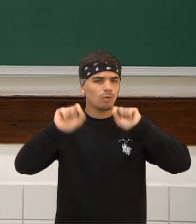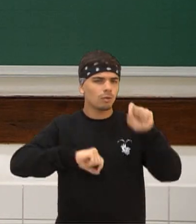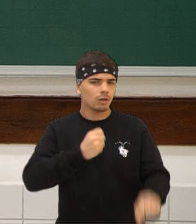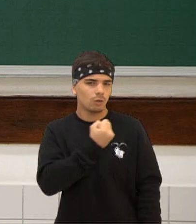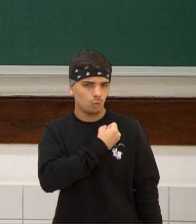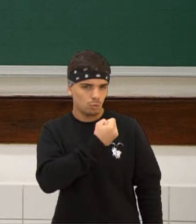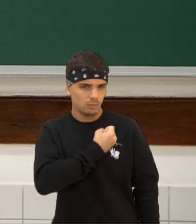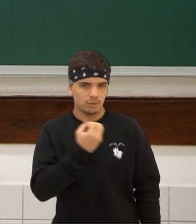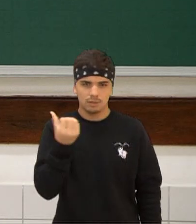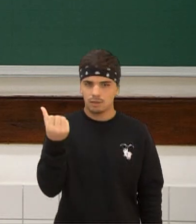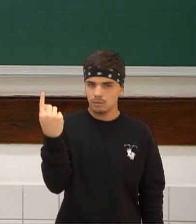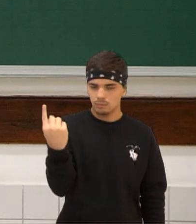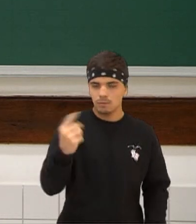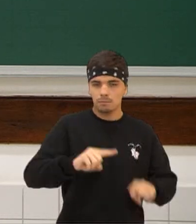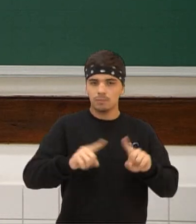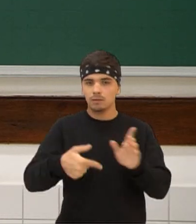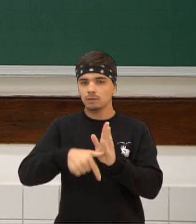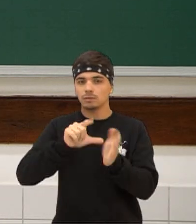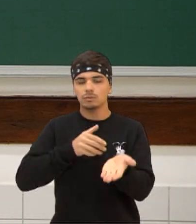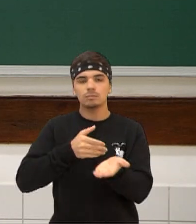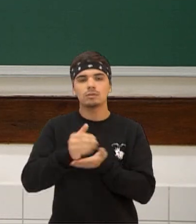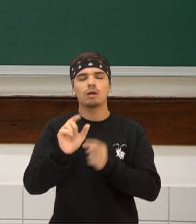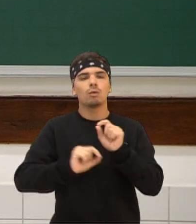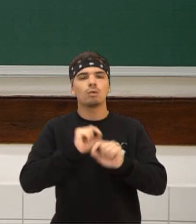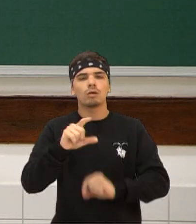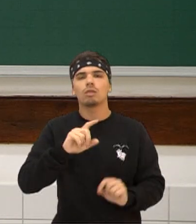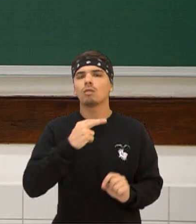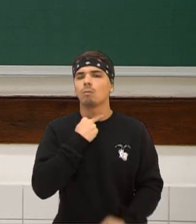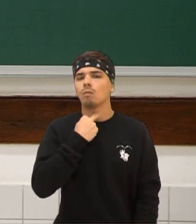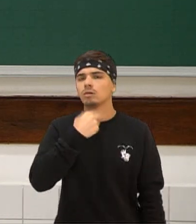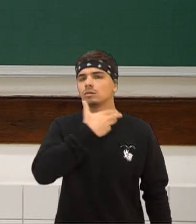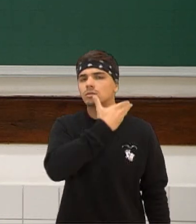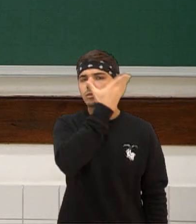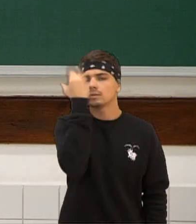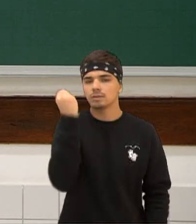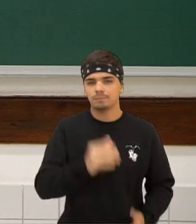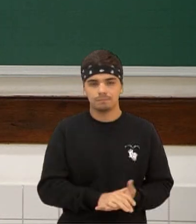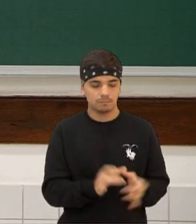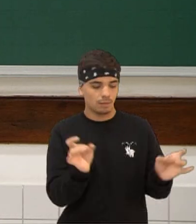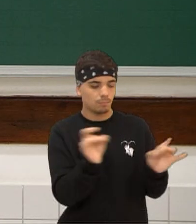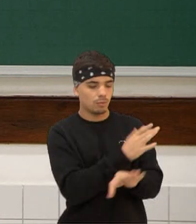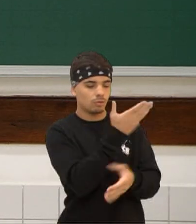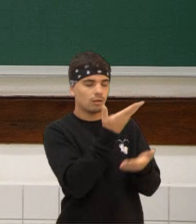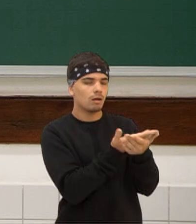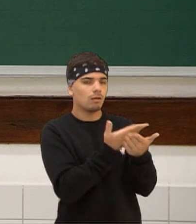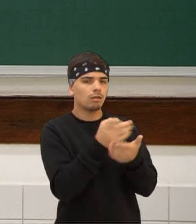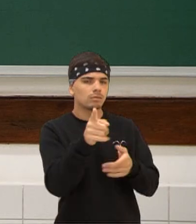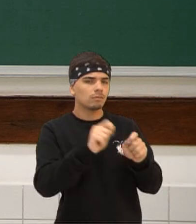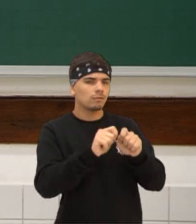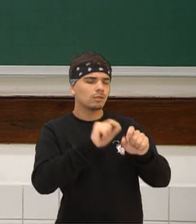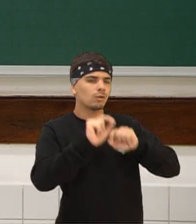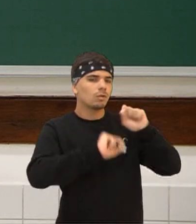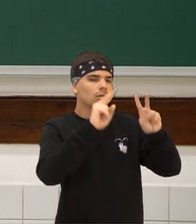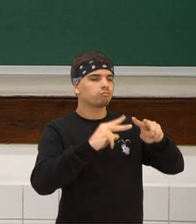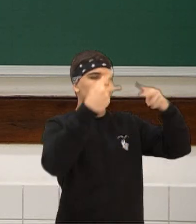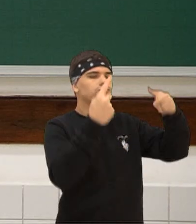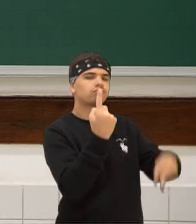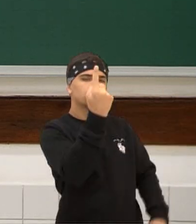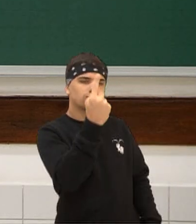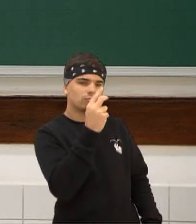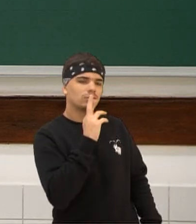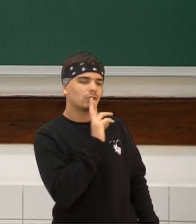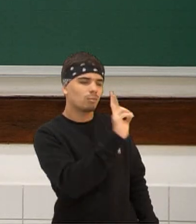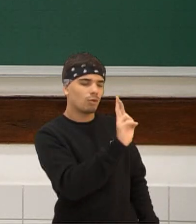aula de número 61 mas antes de começarmos o que que a gente não pode esquecer terminou a aula O que que você vai fazer clica lá